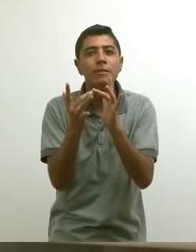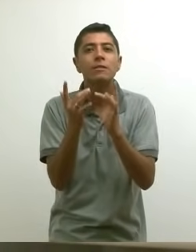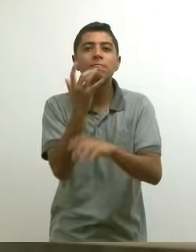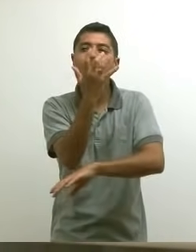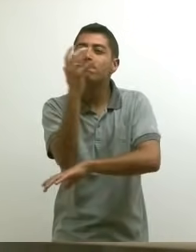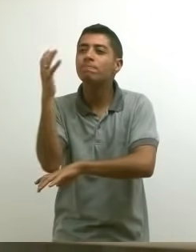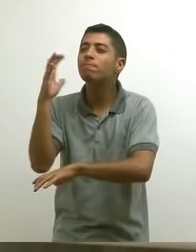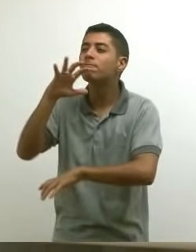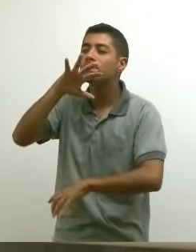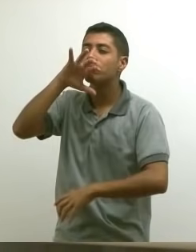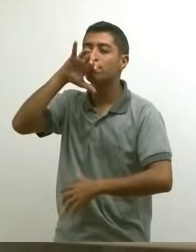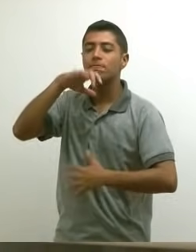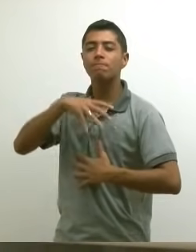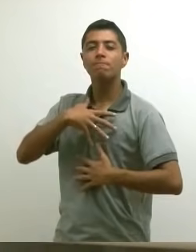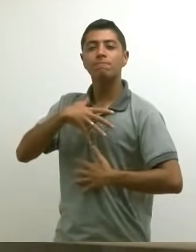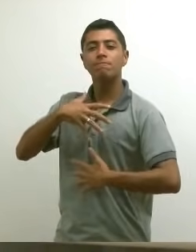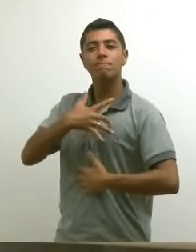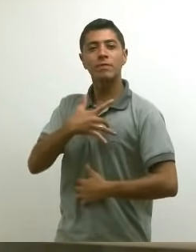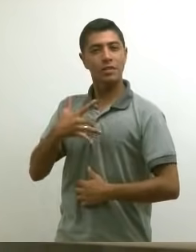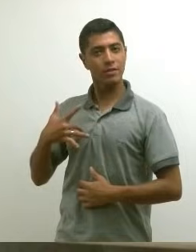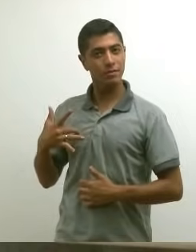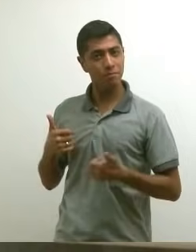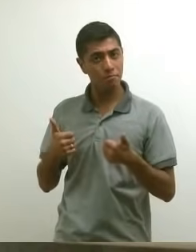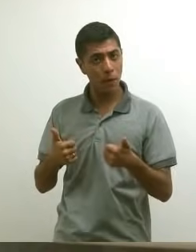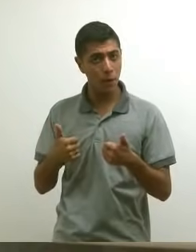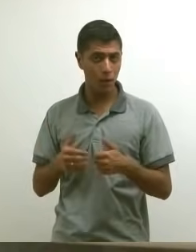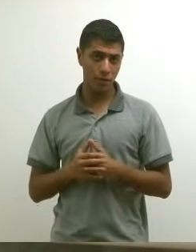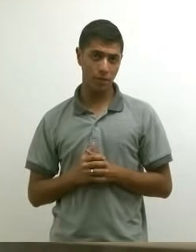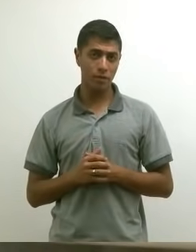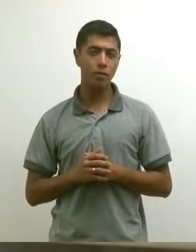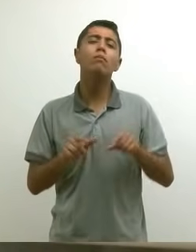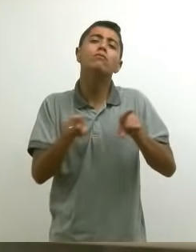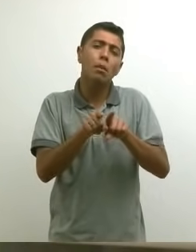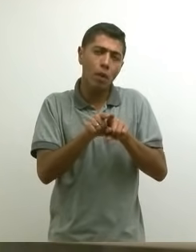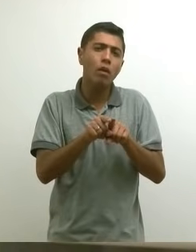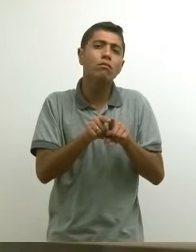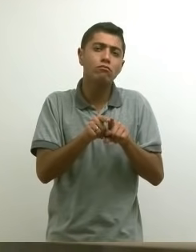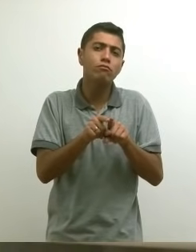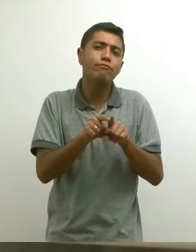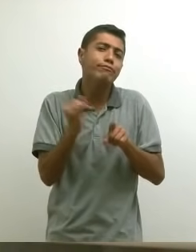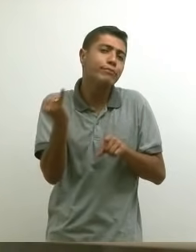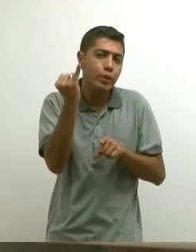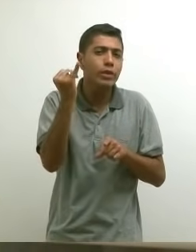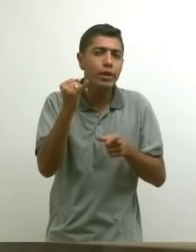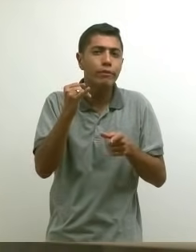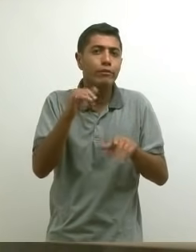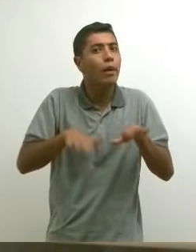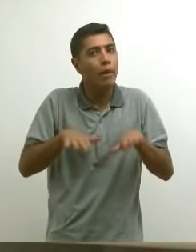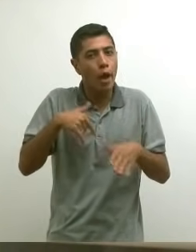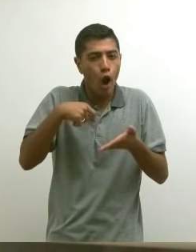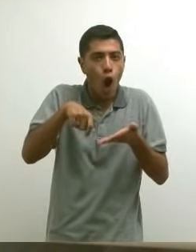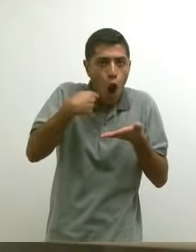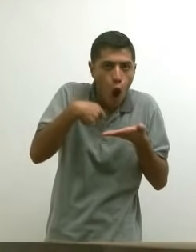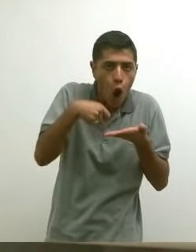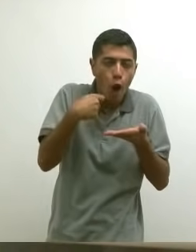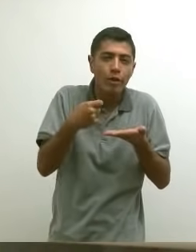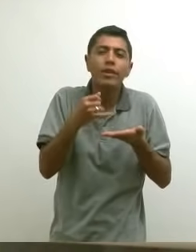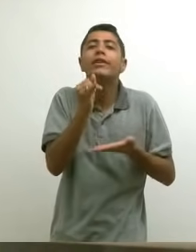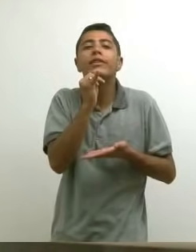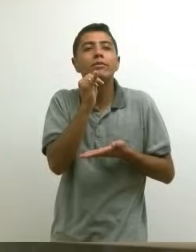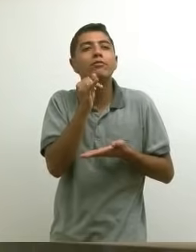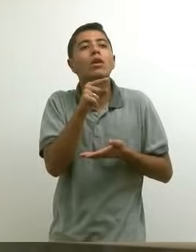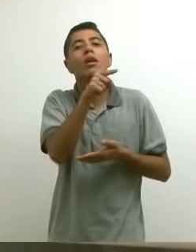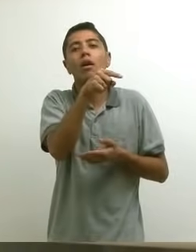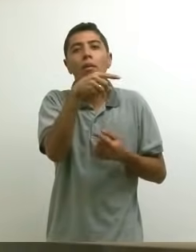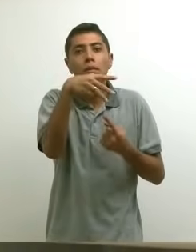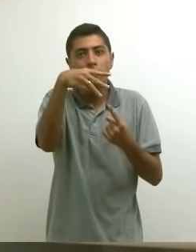natureza nos parques na área rural é completamente da flora intestinal de quem vive no mac donald obviamente sem falar